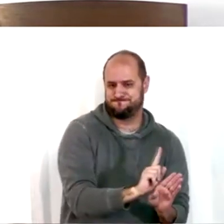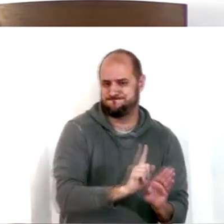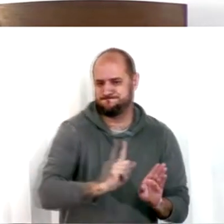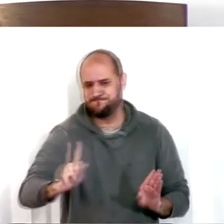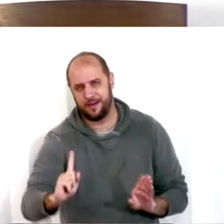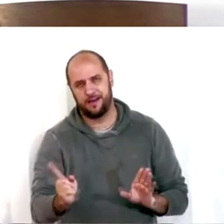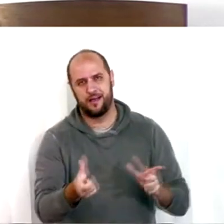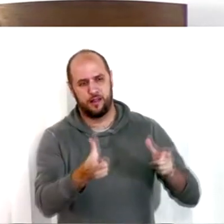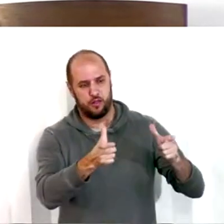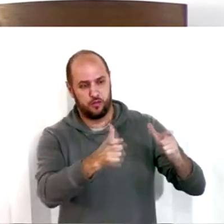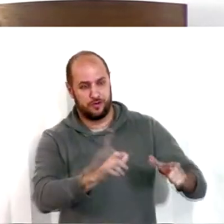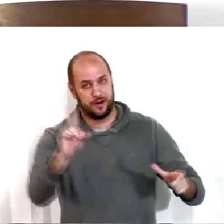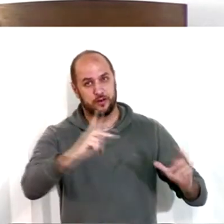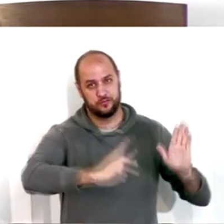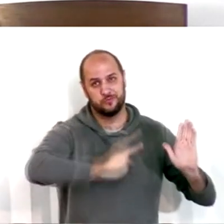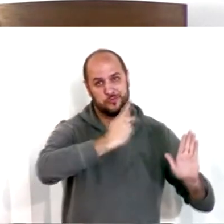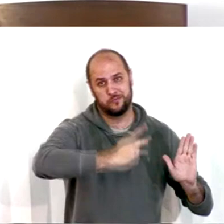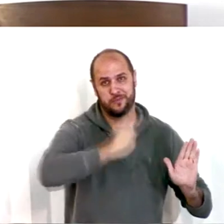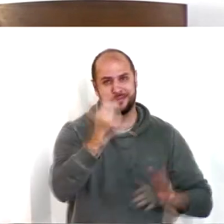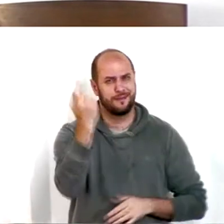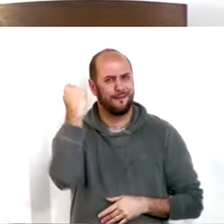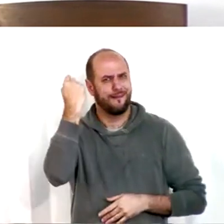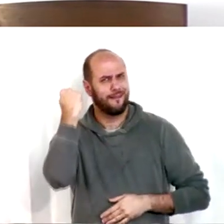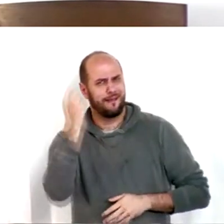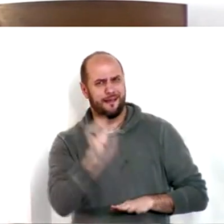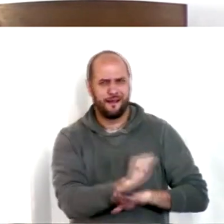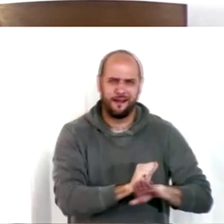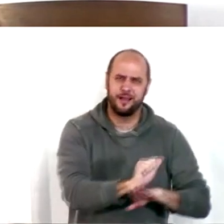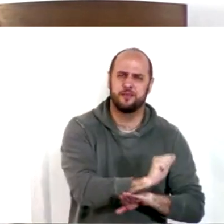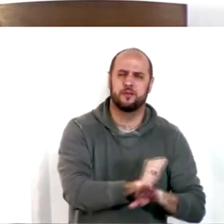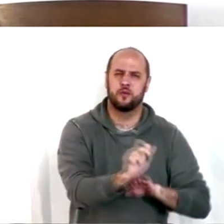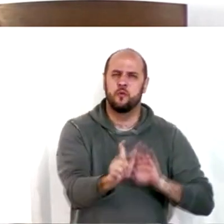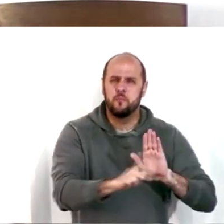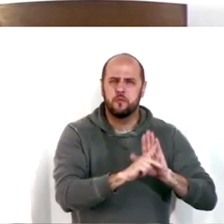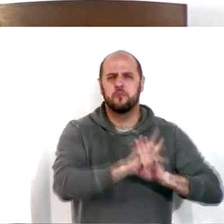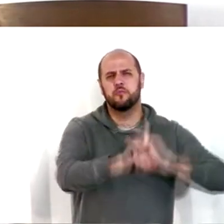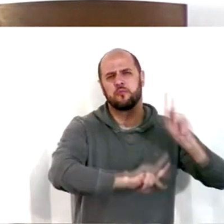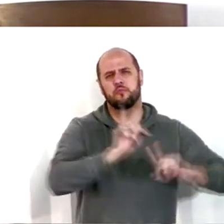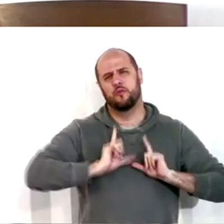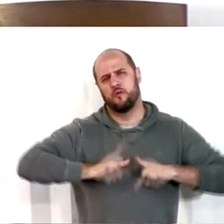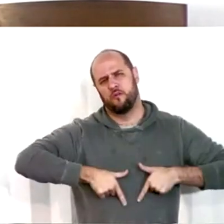Senhor havia prometido a Abraão e dado ao povo de Israel.